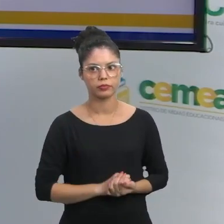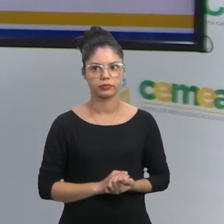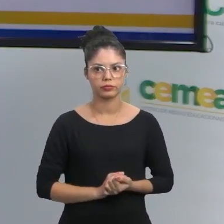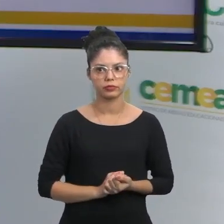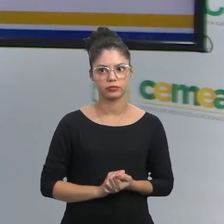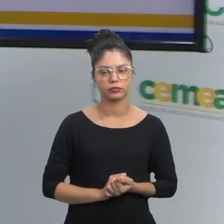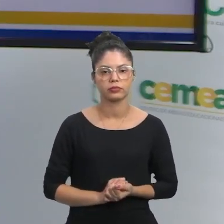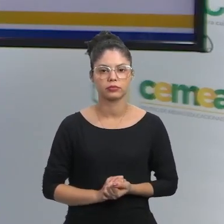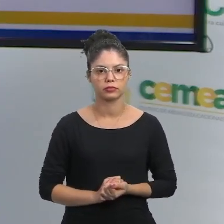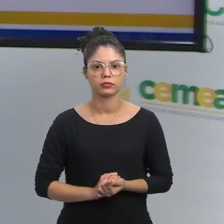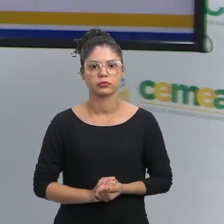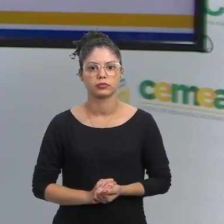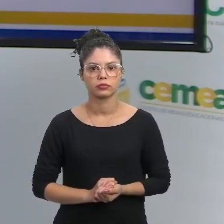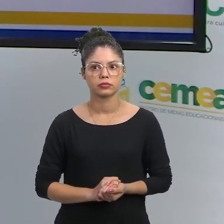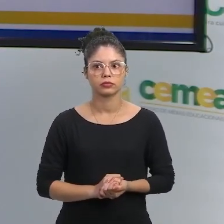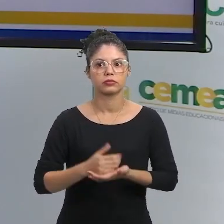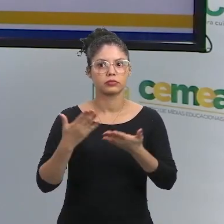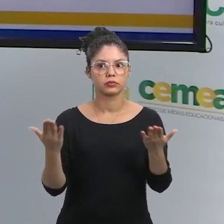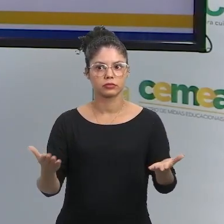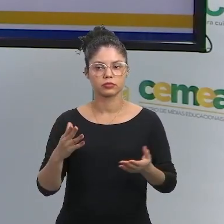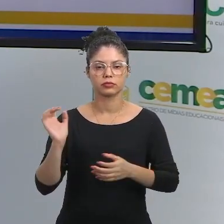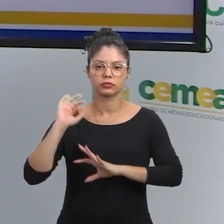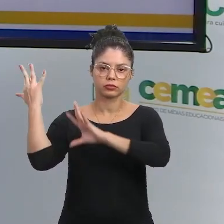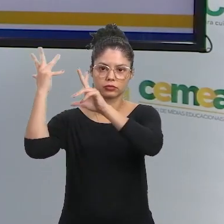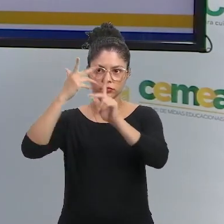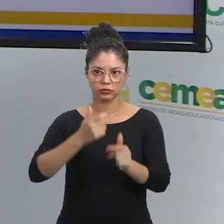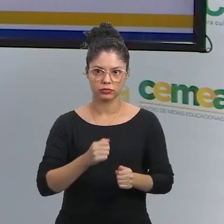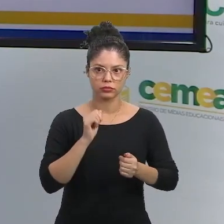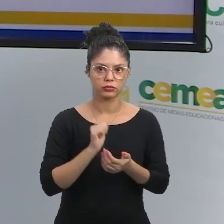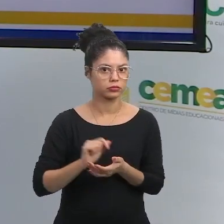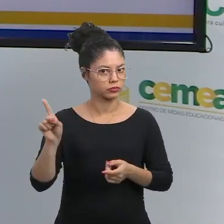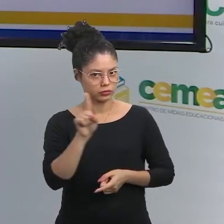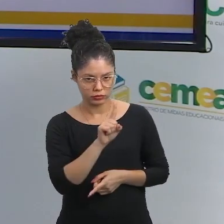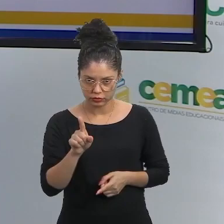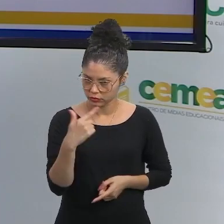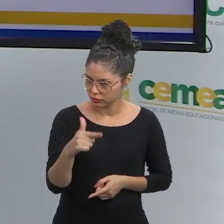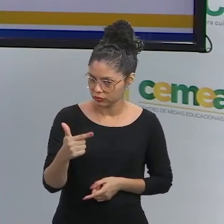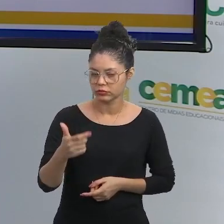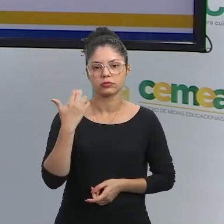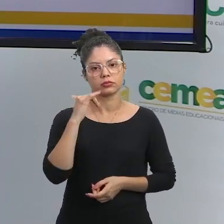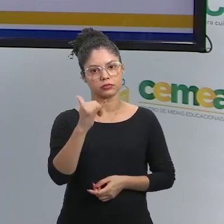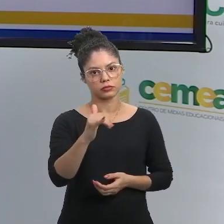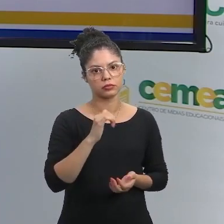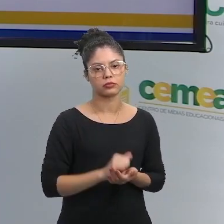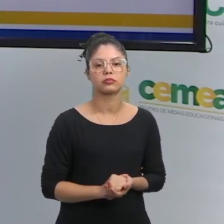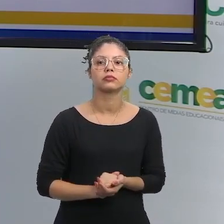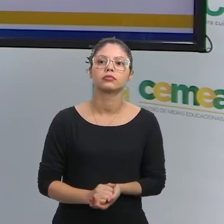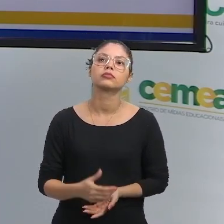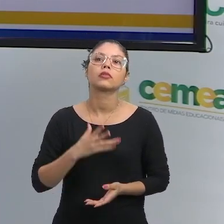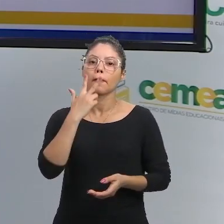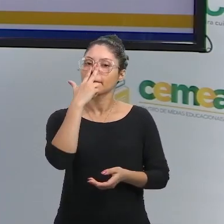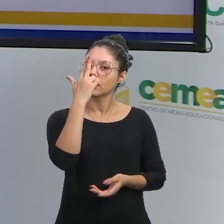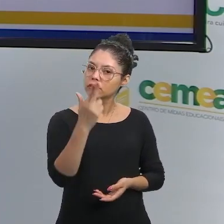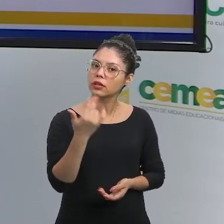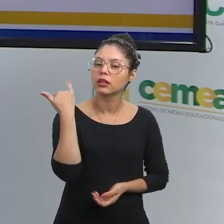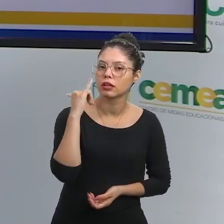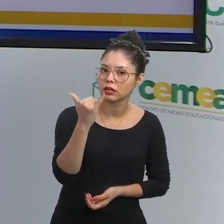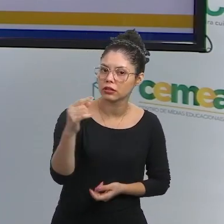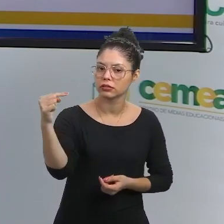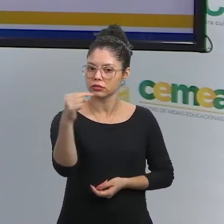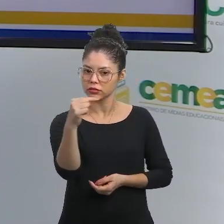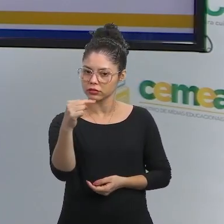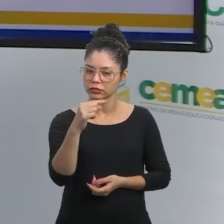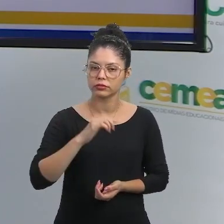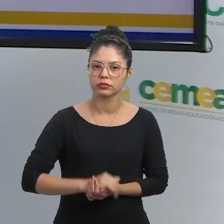certo? Então essa foi a diferença. Recapitulando, Dalton não existiam cargas, Thomson apareceram cargas